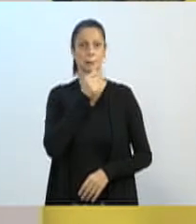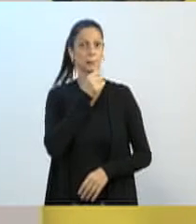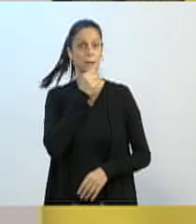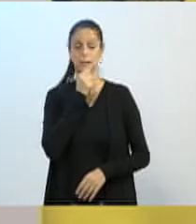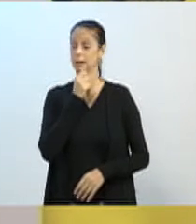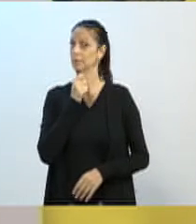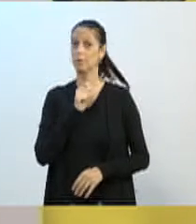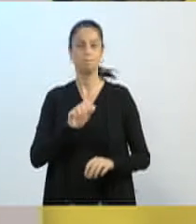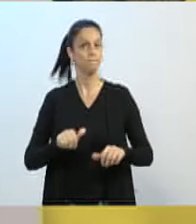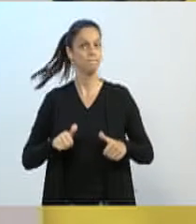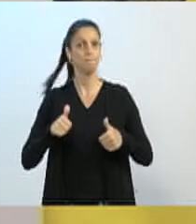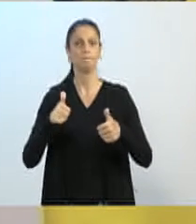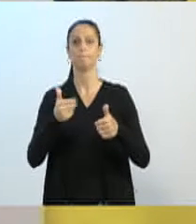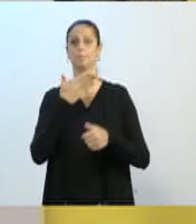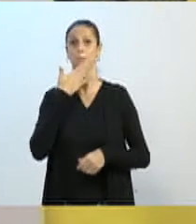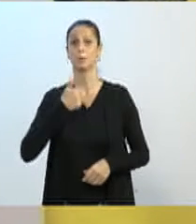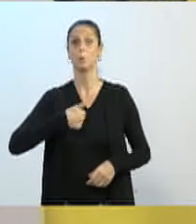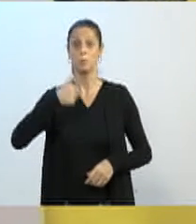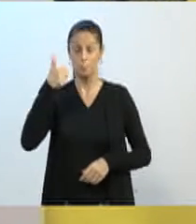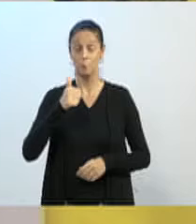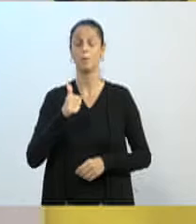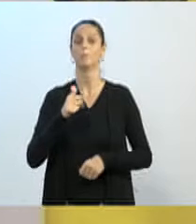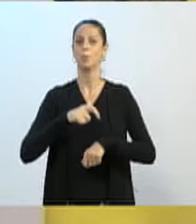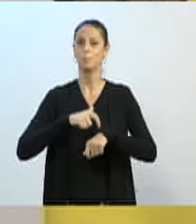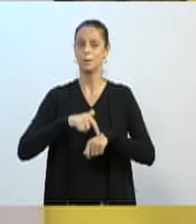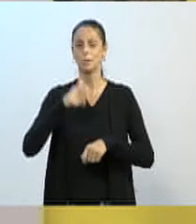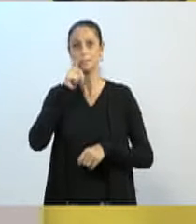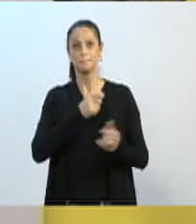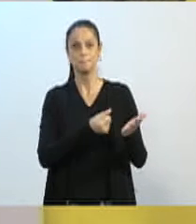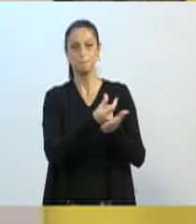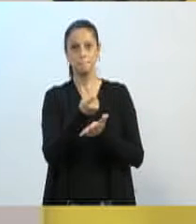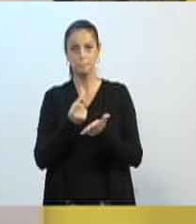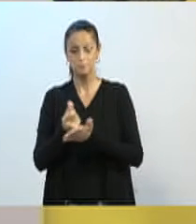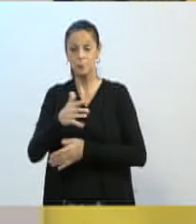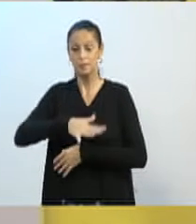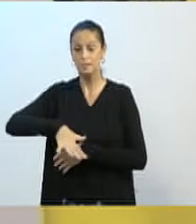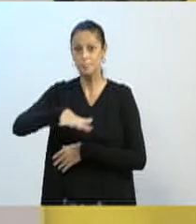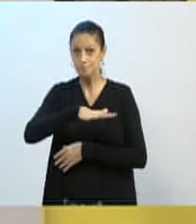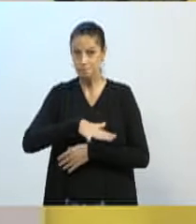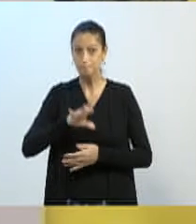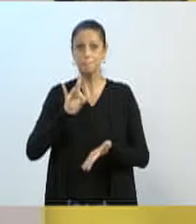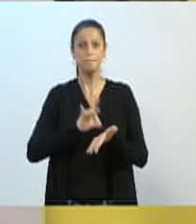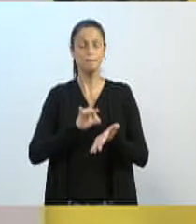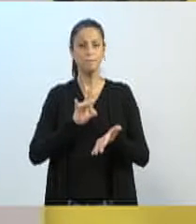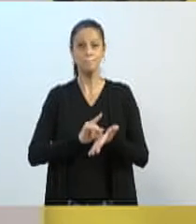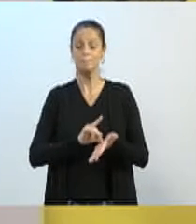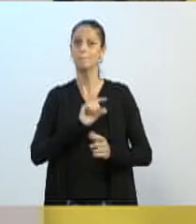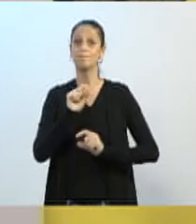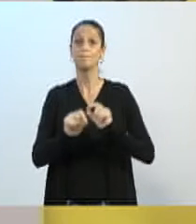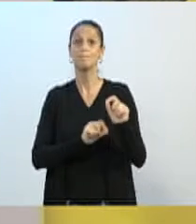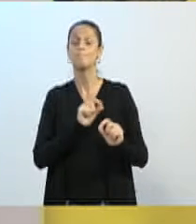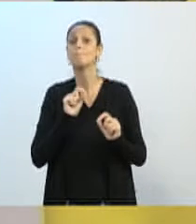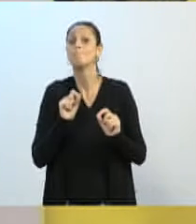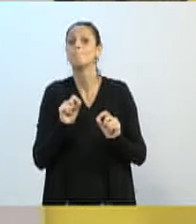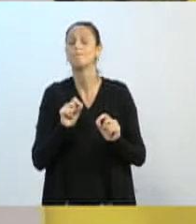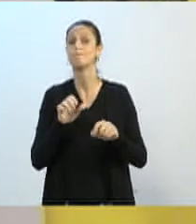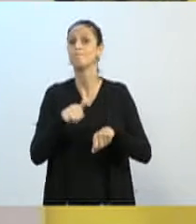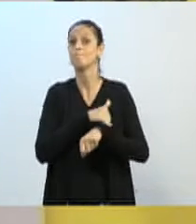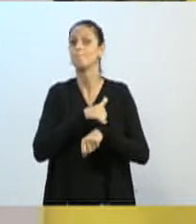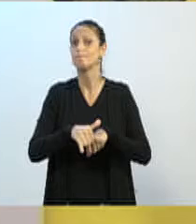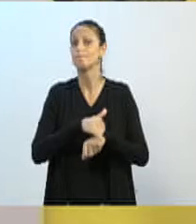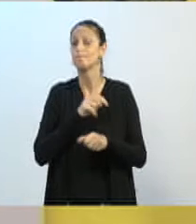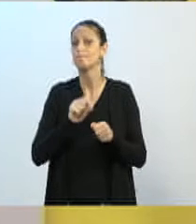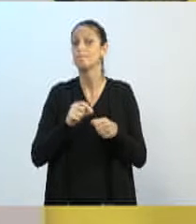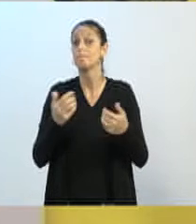poder de compra desejado, empreendimentos do segmento não vislumbraram outra opção senão absorver